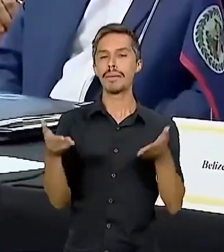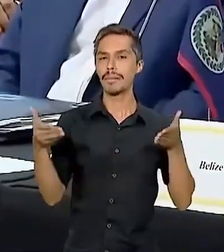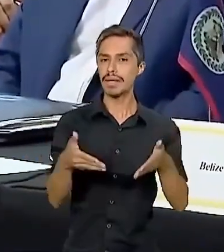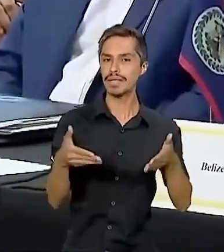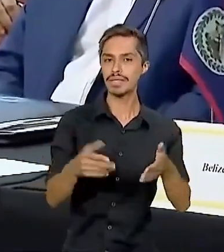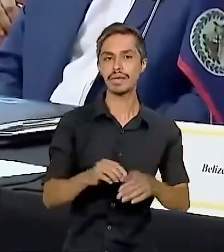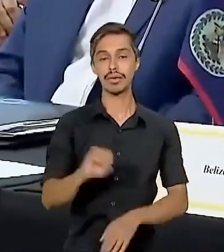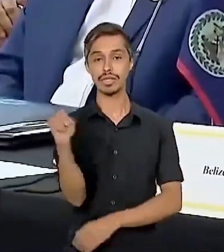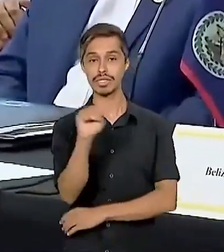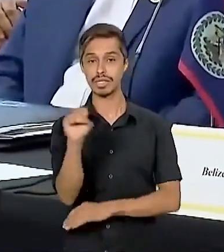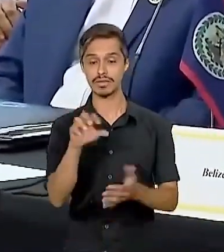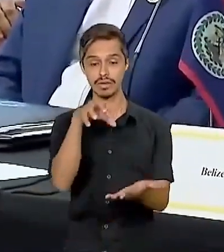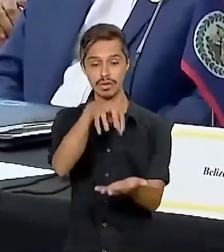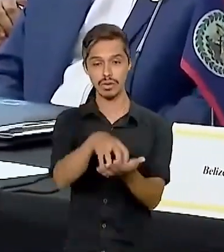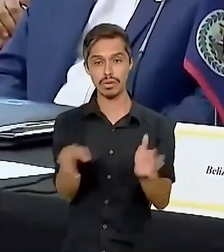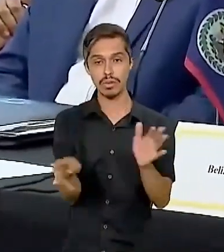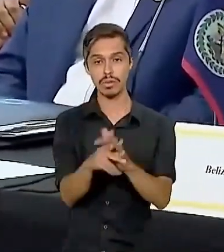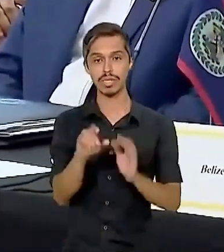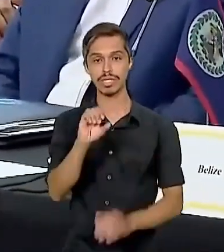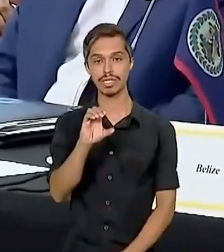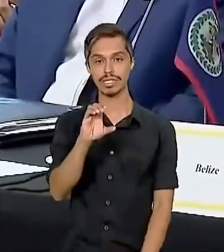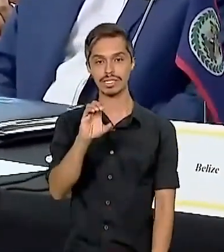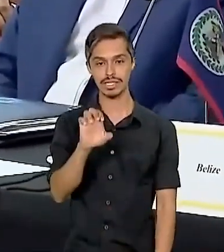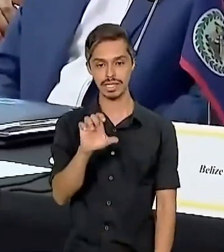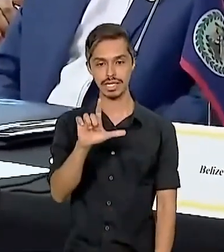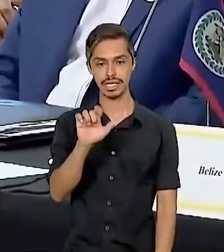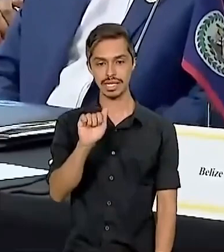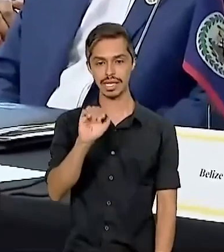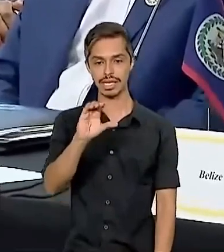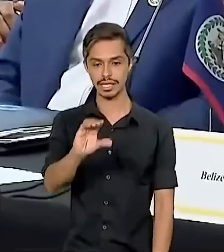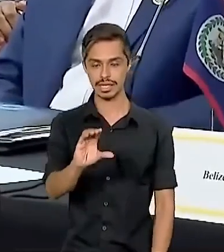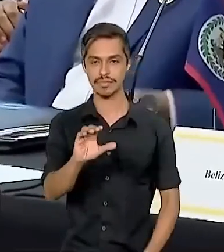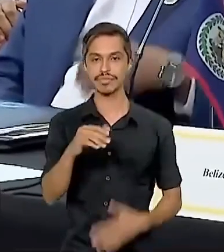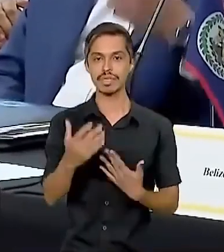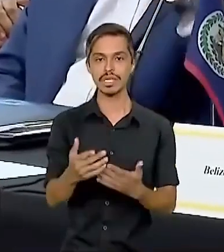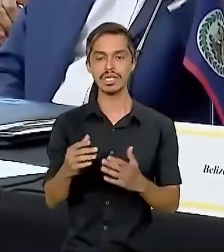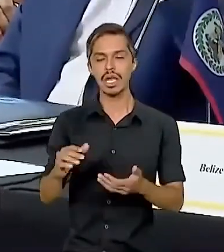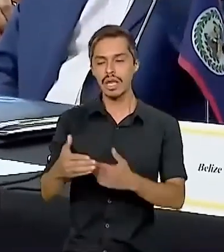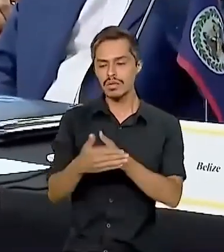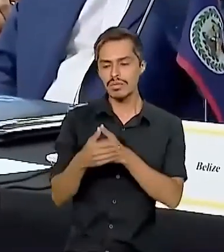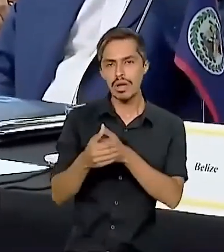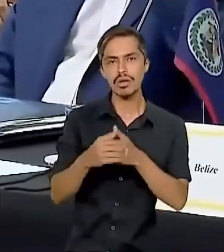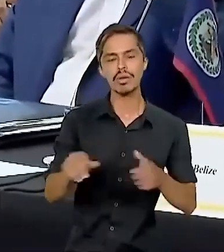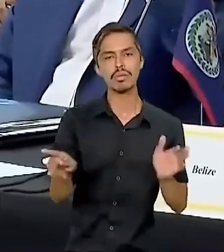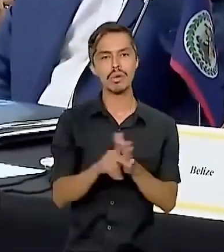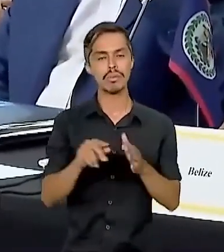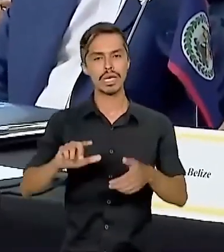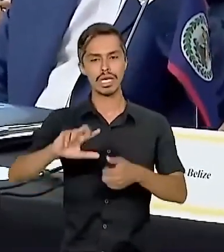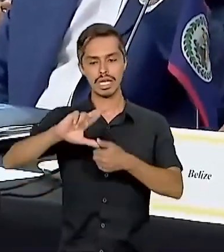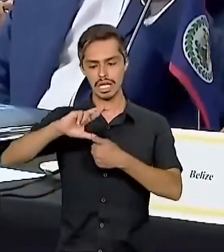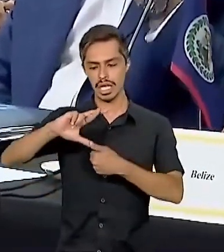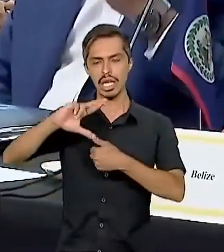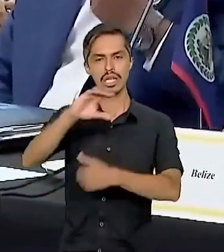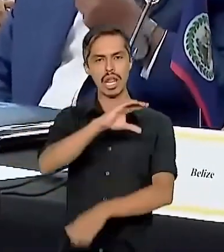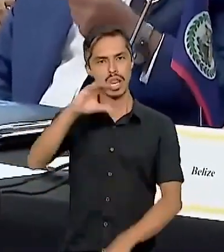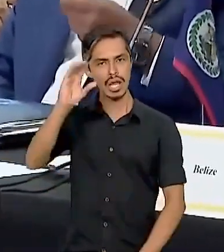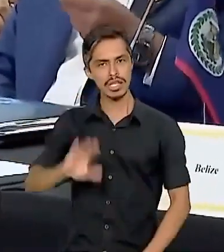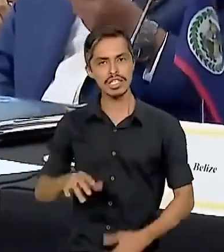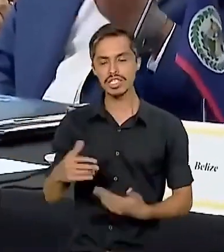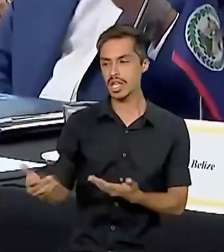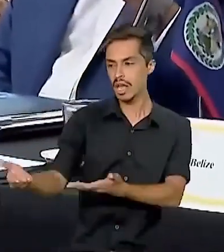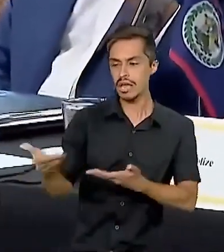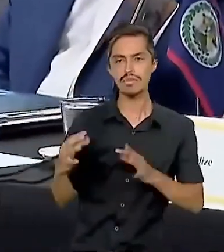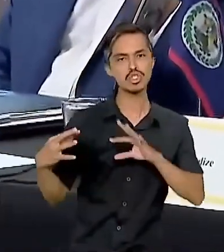CELAC. Este belo e acolhedor país caribenho recebe hoje os líderes